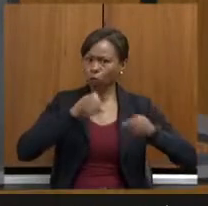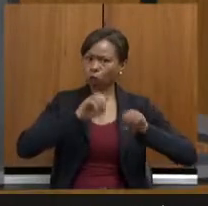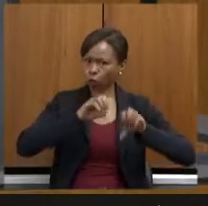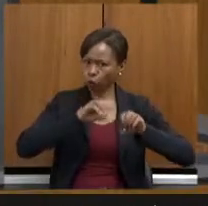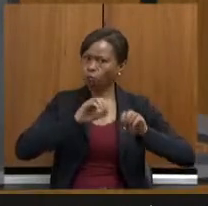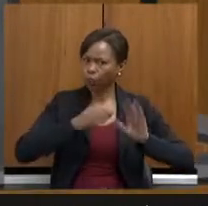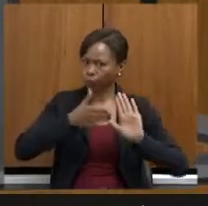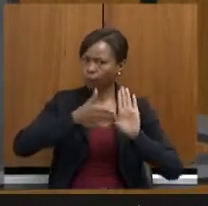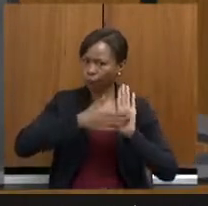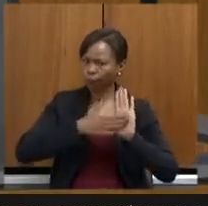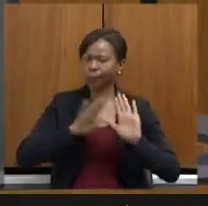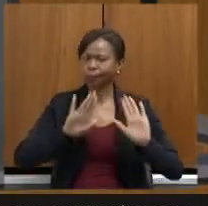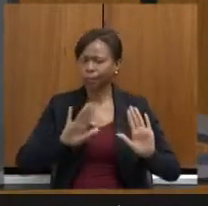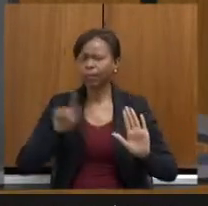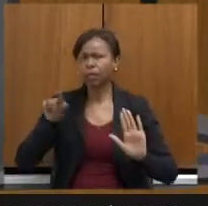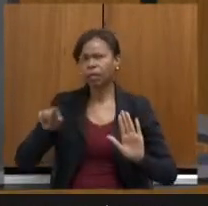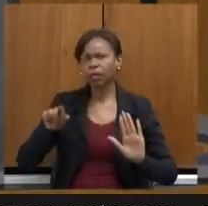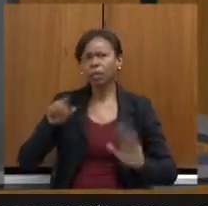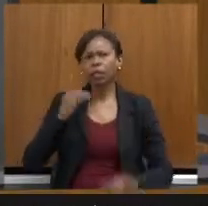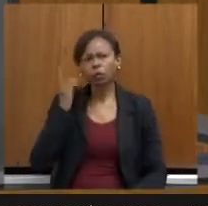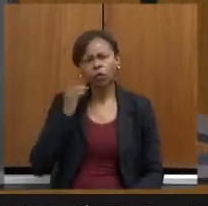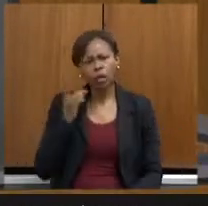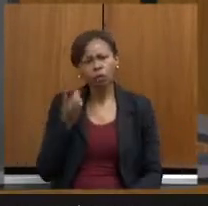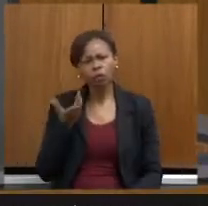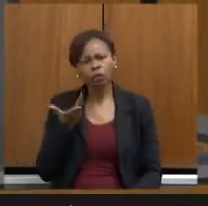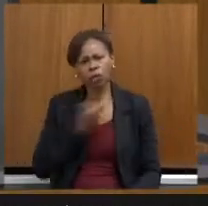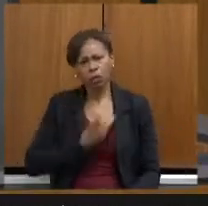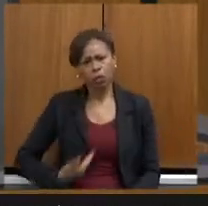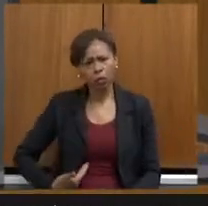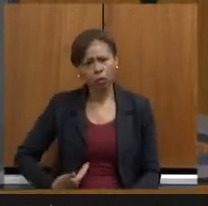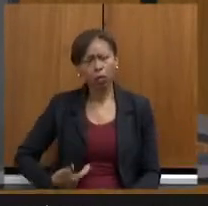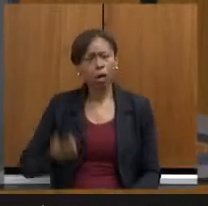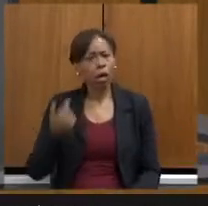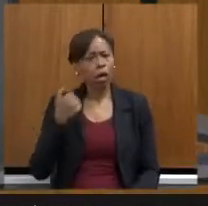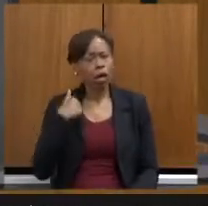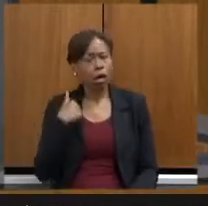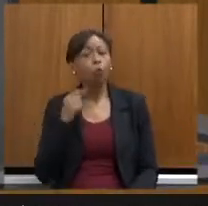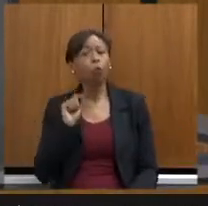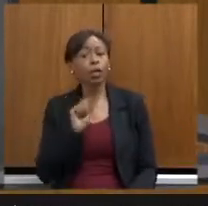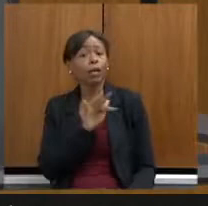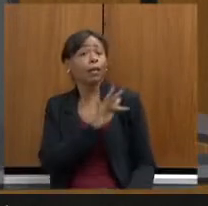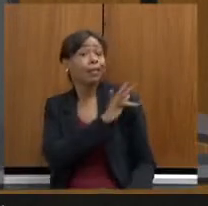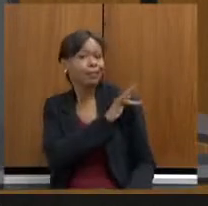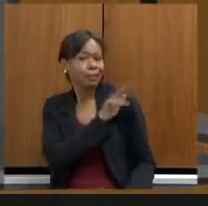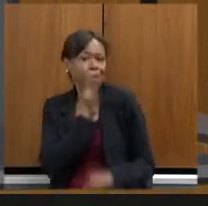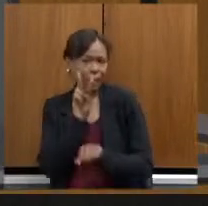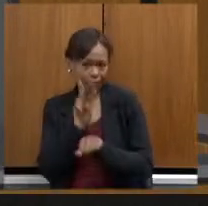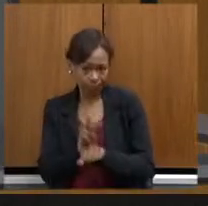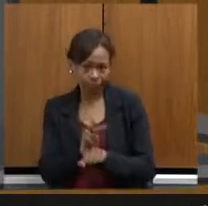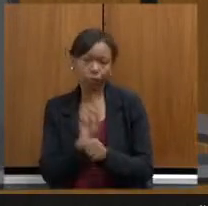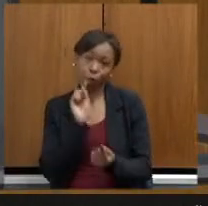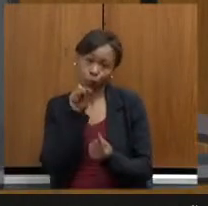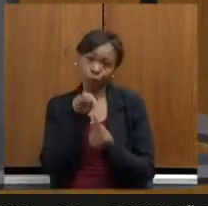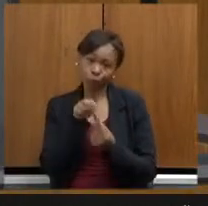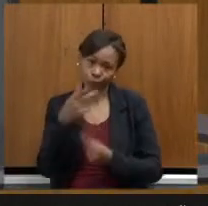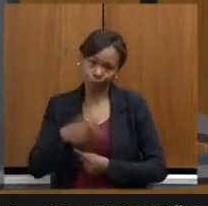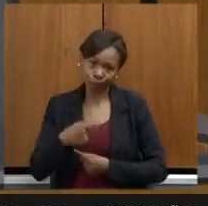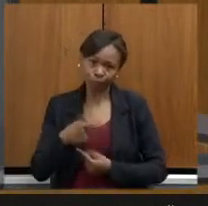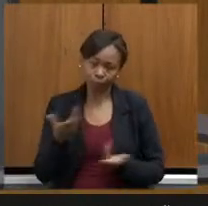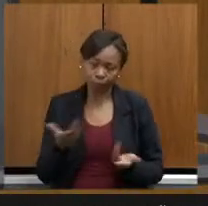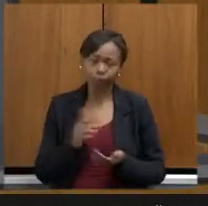eu busco ter uma visão completa do estado que a nossa função de fiscalização e dessa e